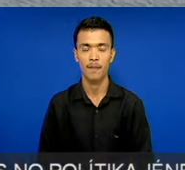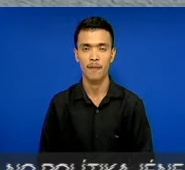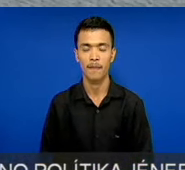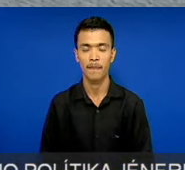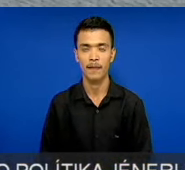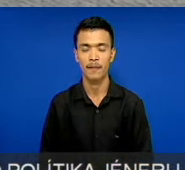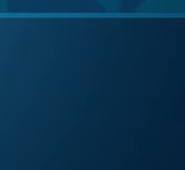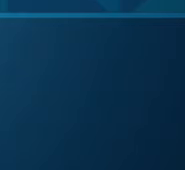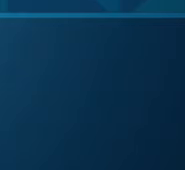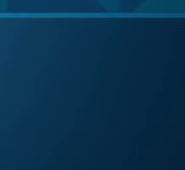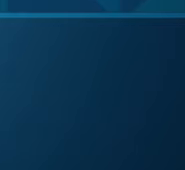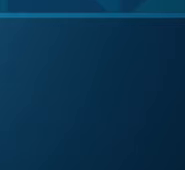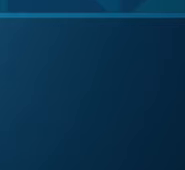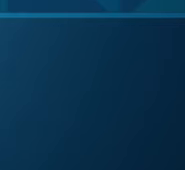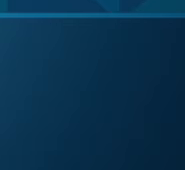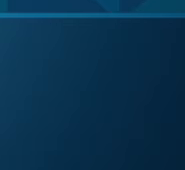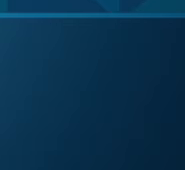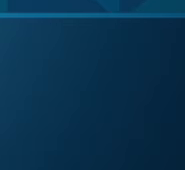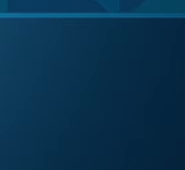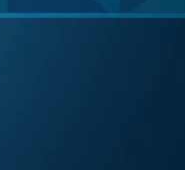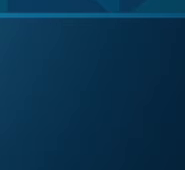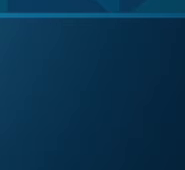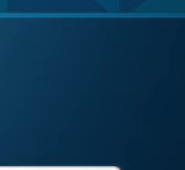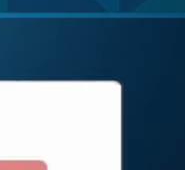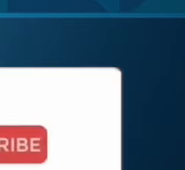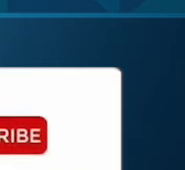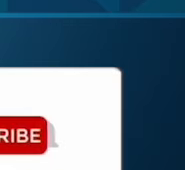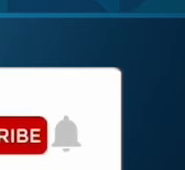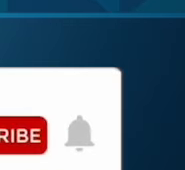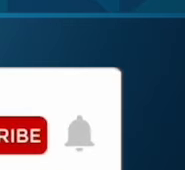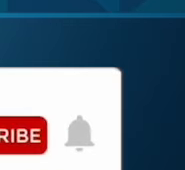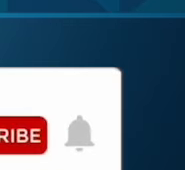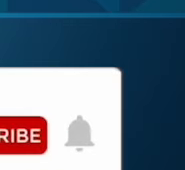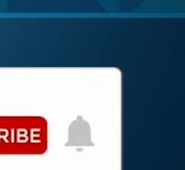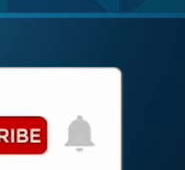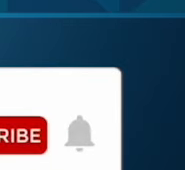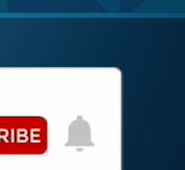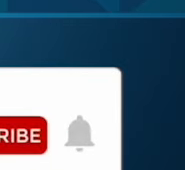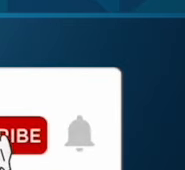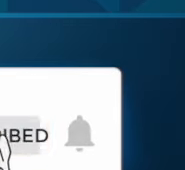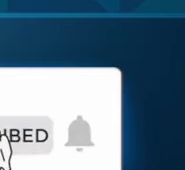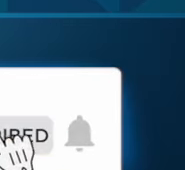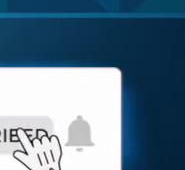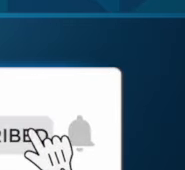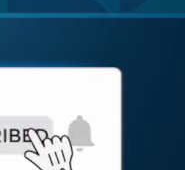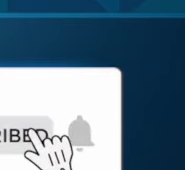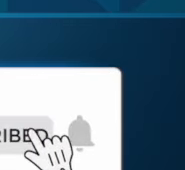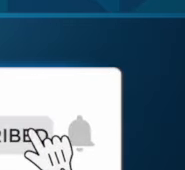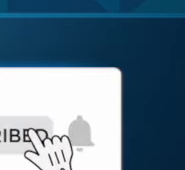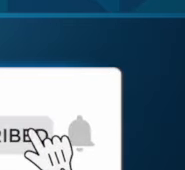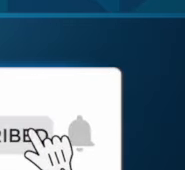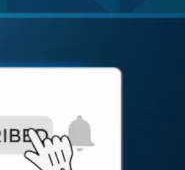Rator Reportagem. Atuhetan informação factuais não atuais, que te haluha, inscreva e ha